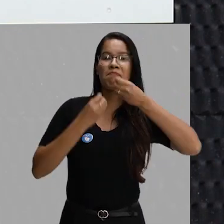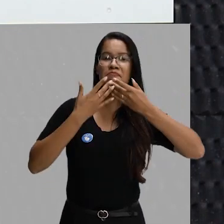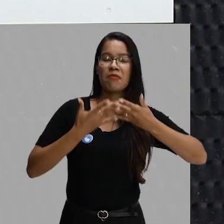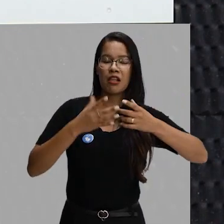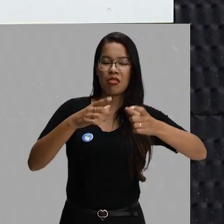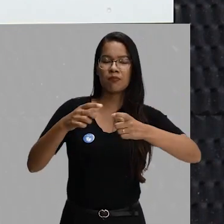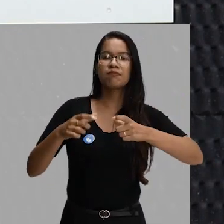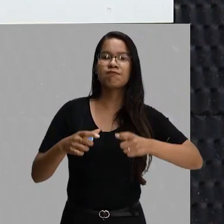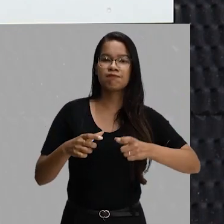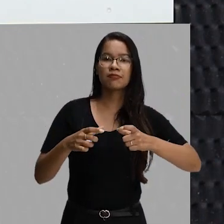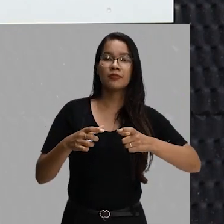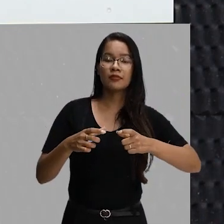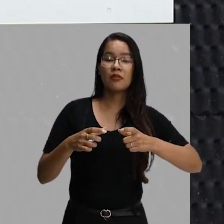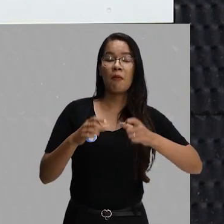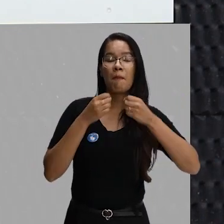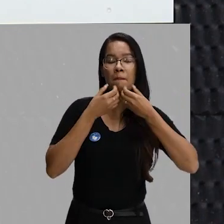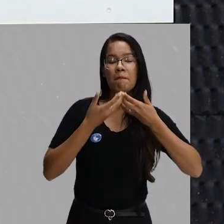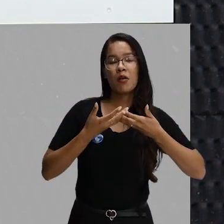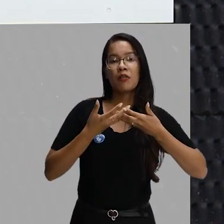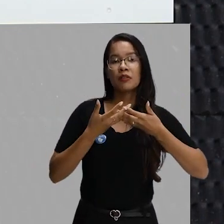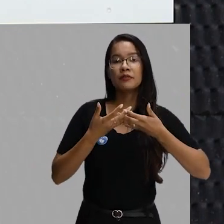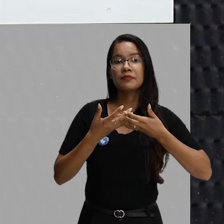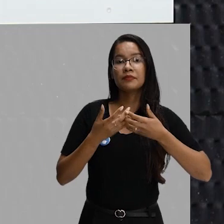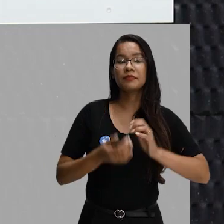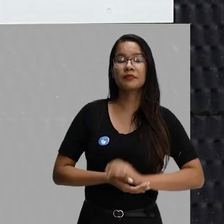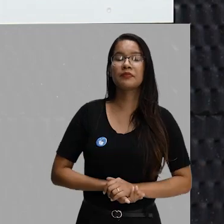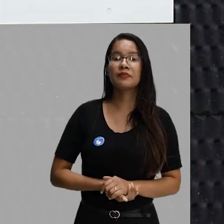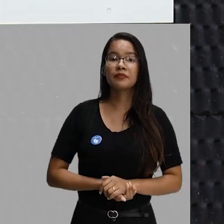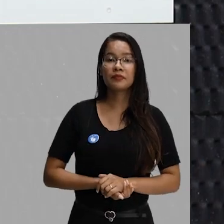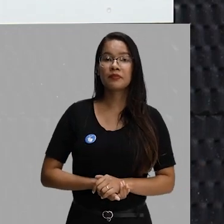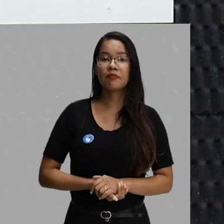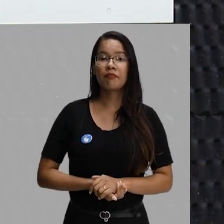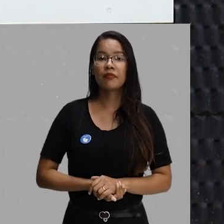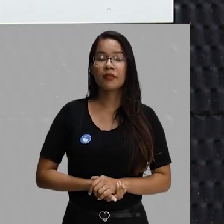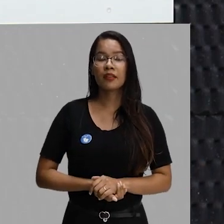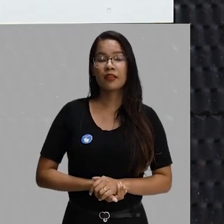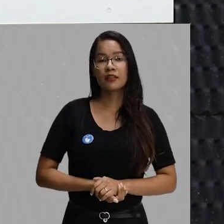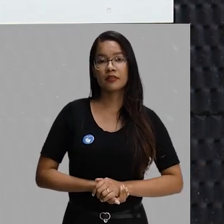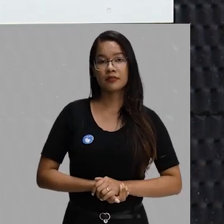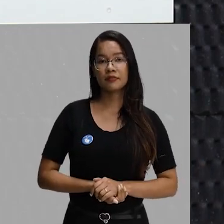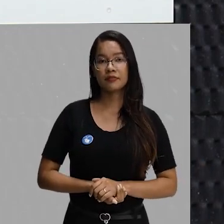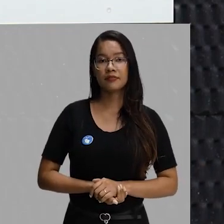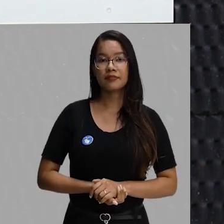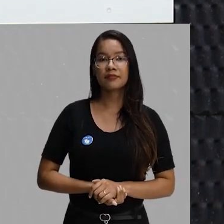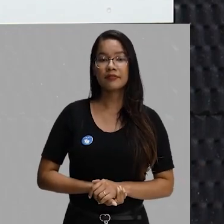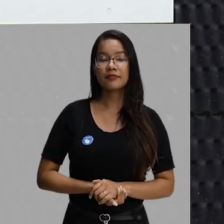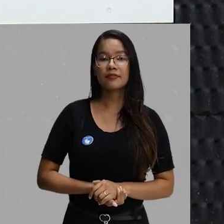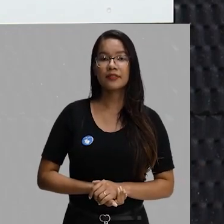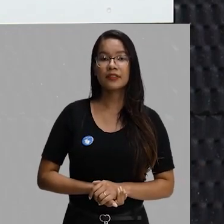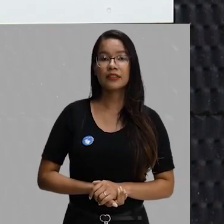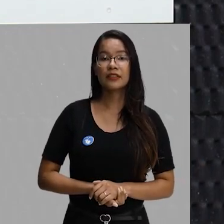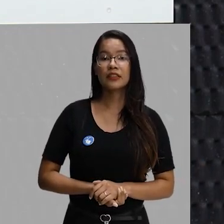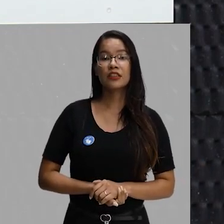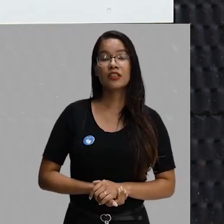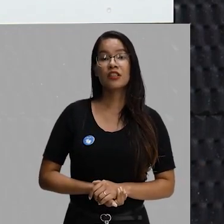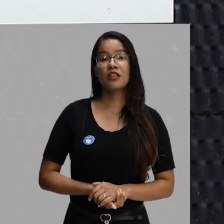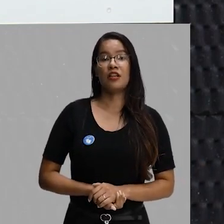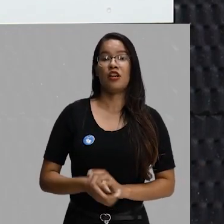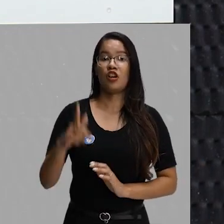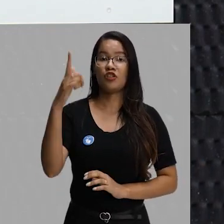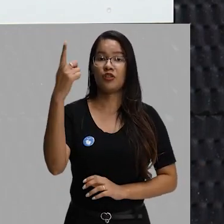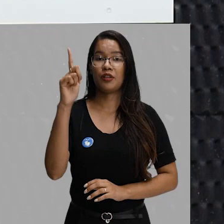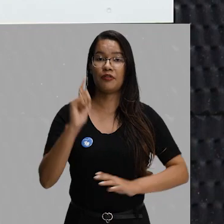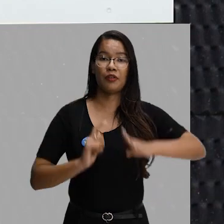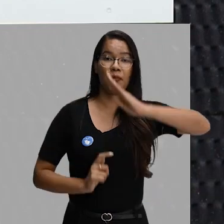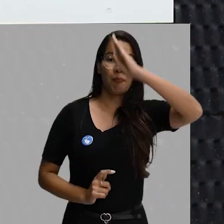localizada, principalmente em relação ao Mediterrâneo, ali na chamada Península Itálica. A geografia romana nos